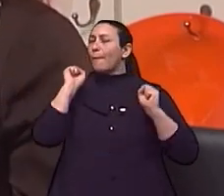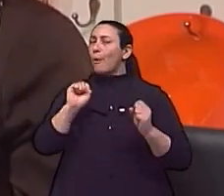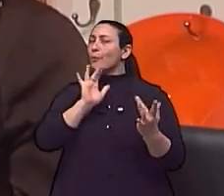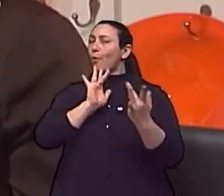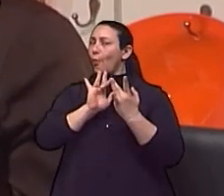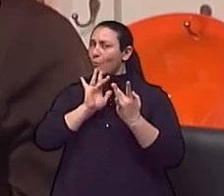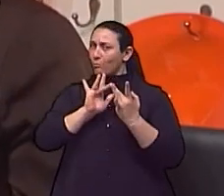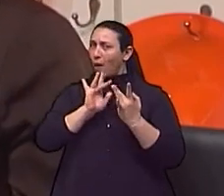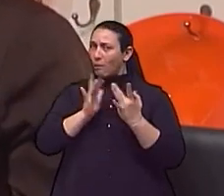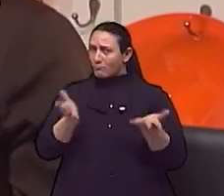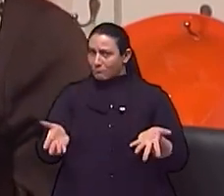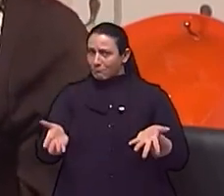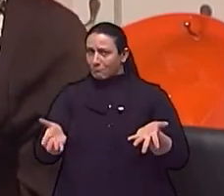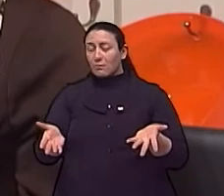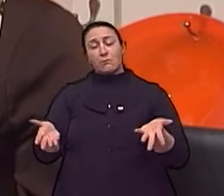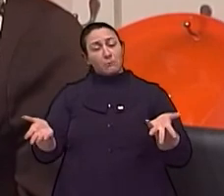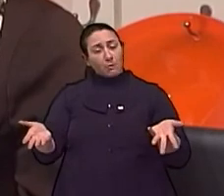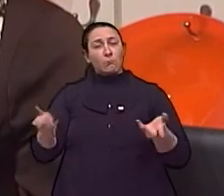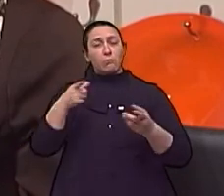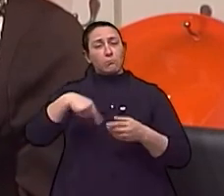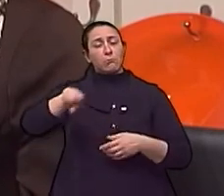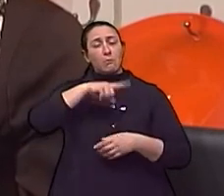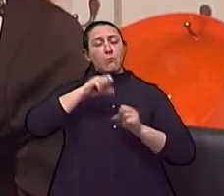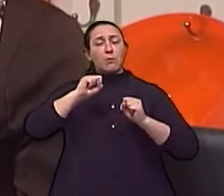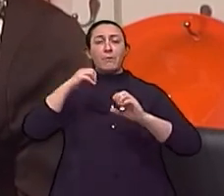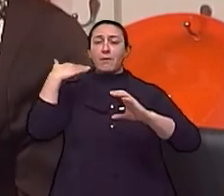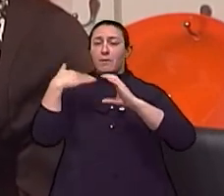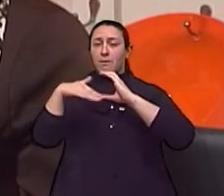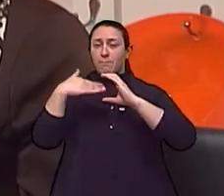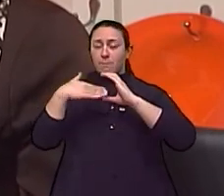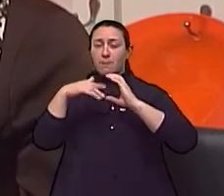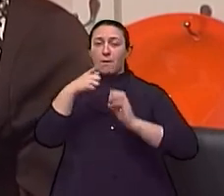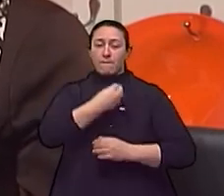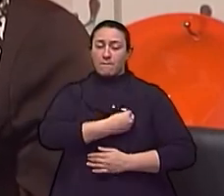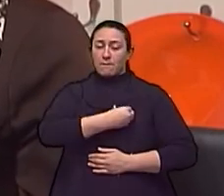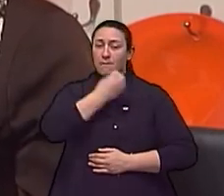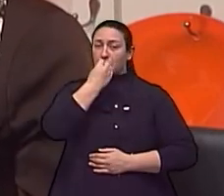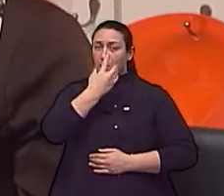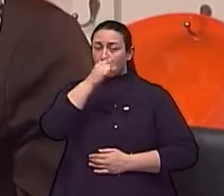ter uma conexão direta com a gente através do nosso e-mail viva